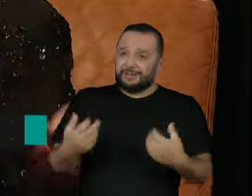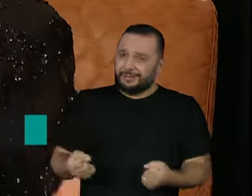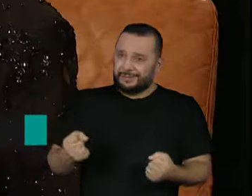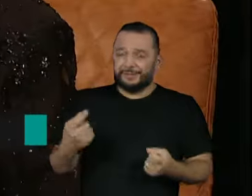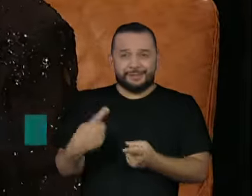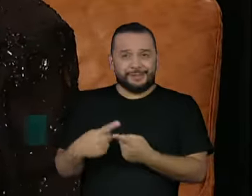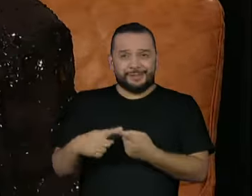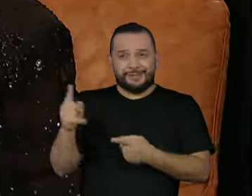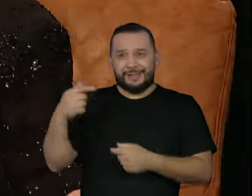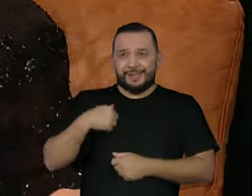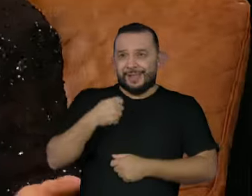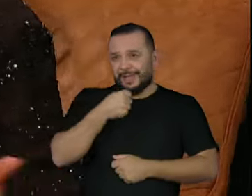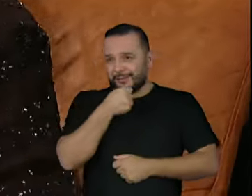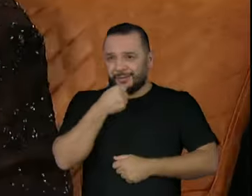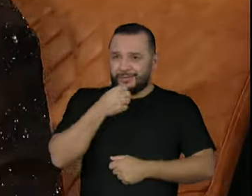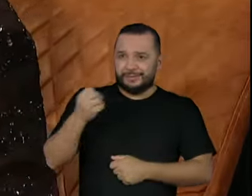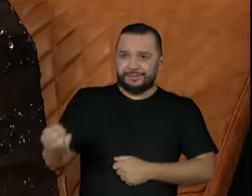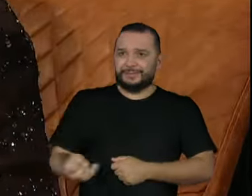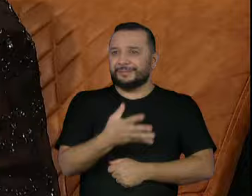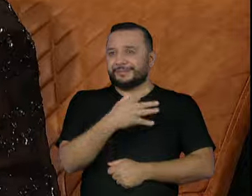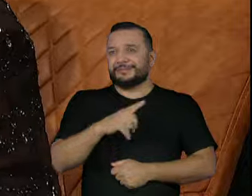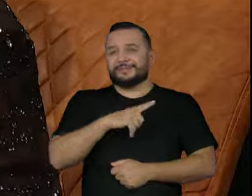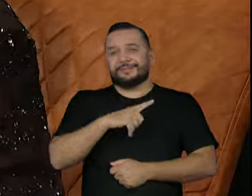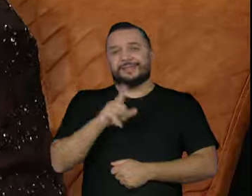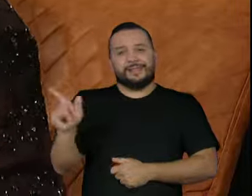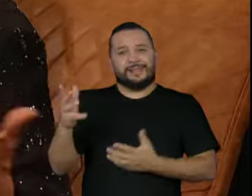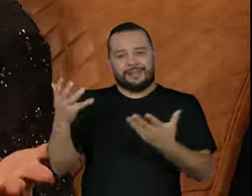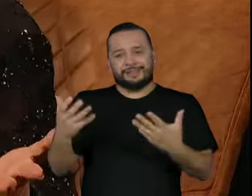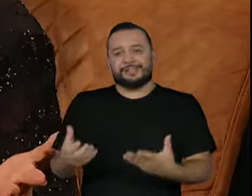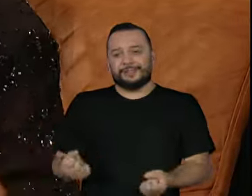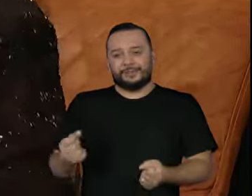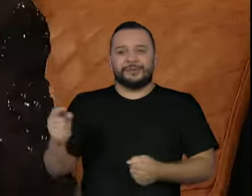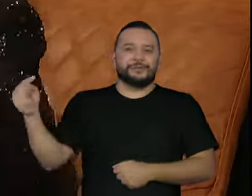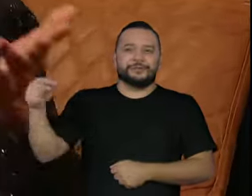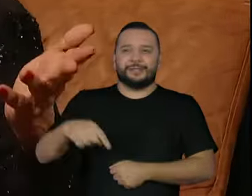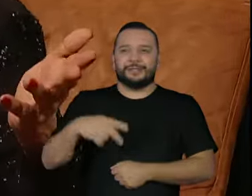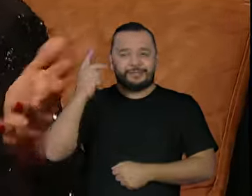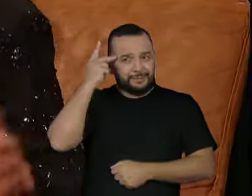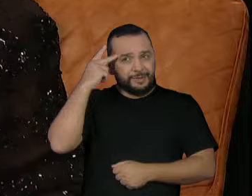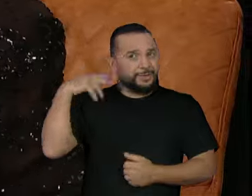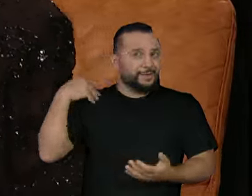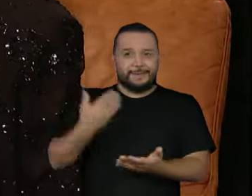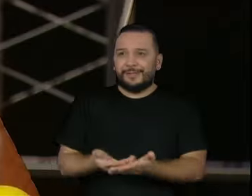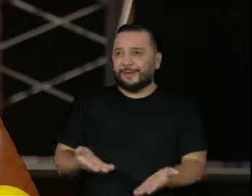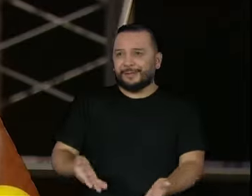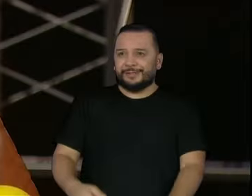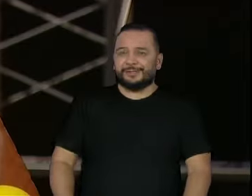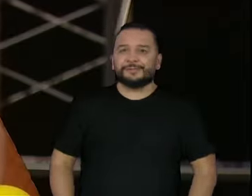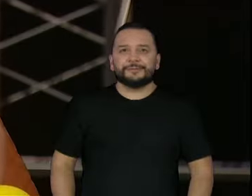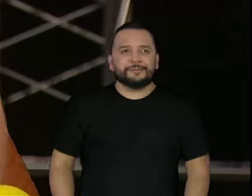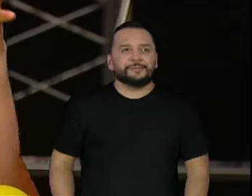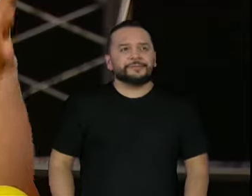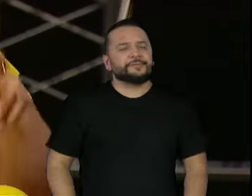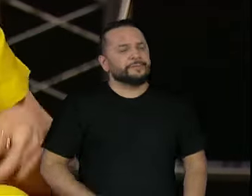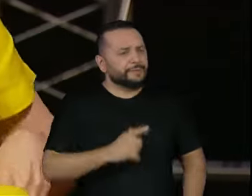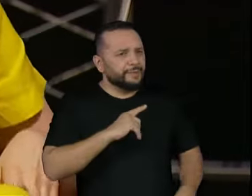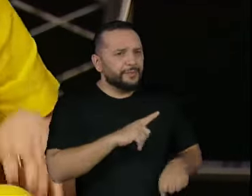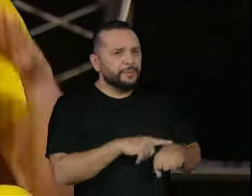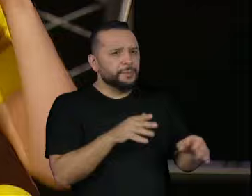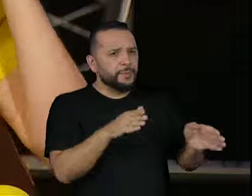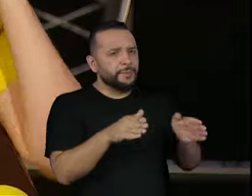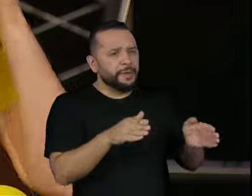sempre foi uma cantora muito moderna, né, e ela aceitou, né, e veio, e está até hoje, né. Teve um momento aí na